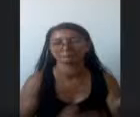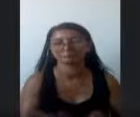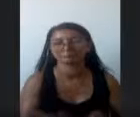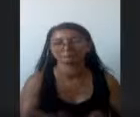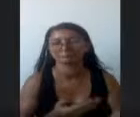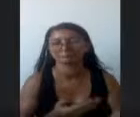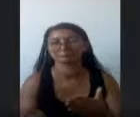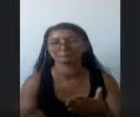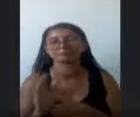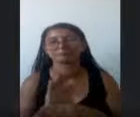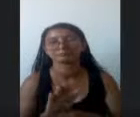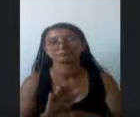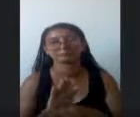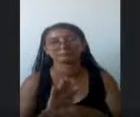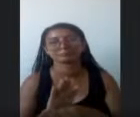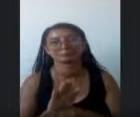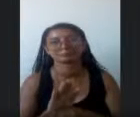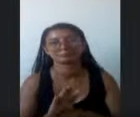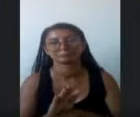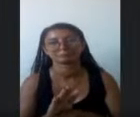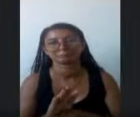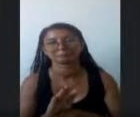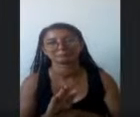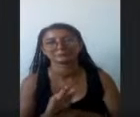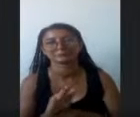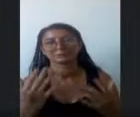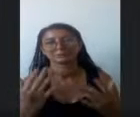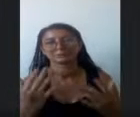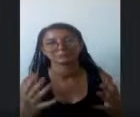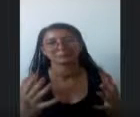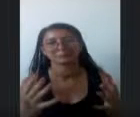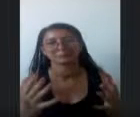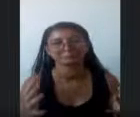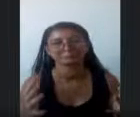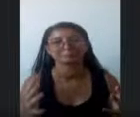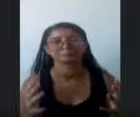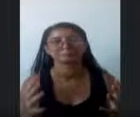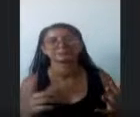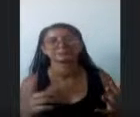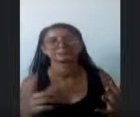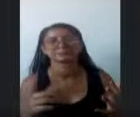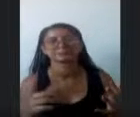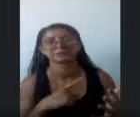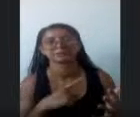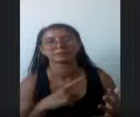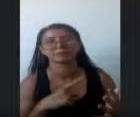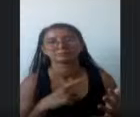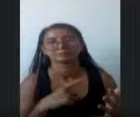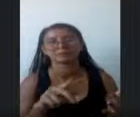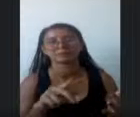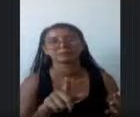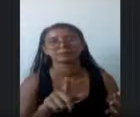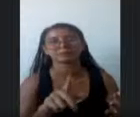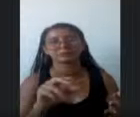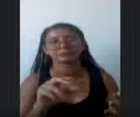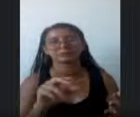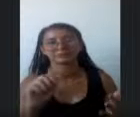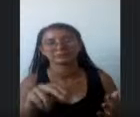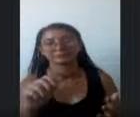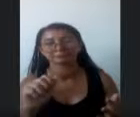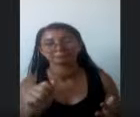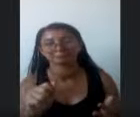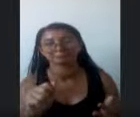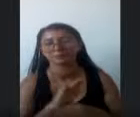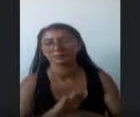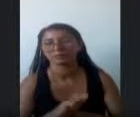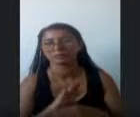em resposta rápida à sífilis, e parabenizar, é claro, Luciane, nossa apoiadora atuante na Paraíba, aí, que muitas vezes é quem consegue